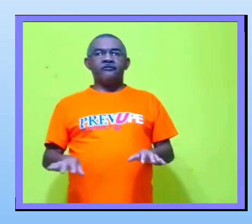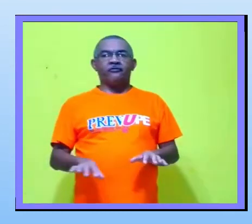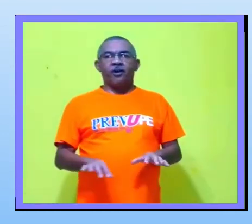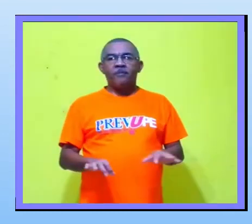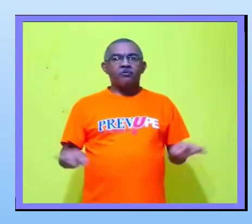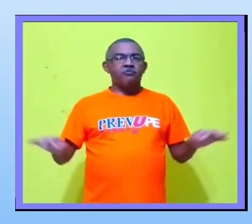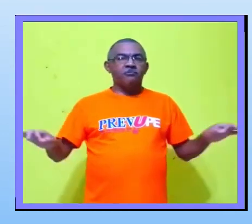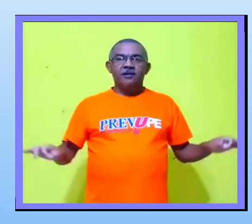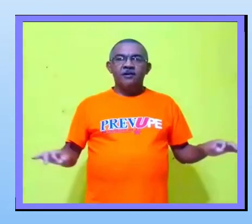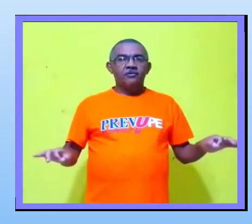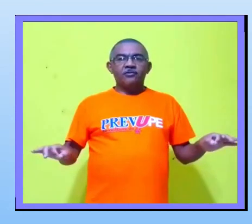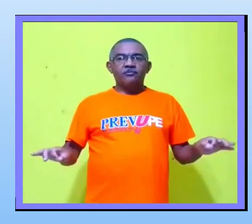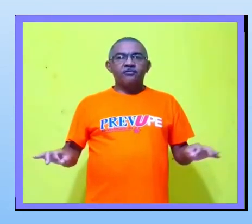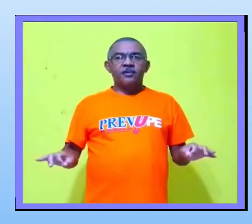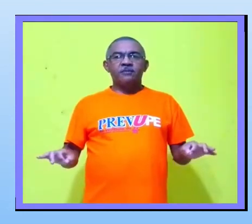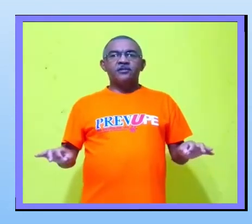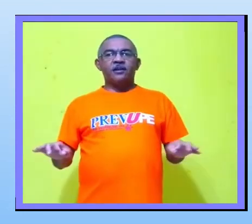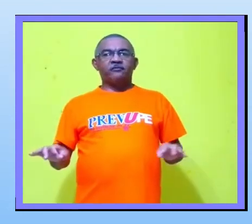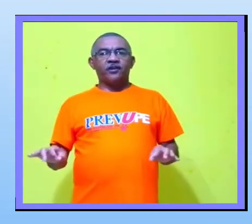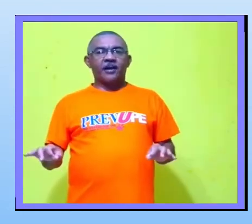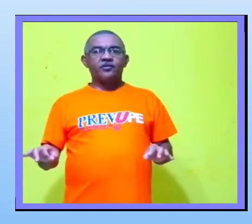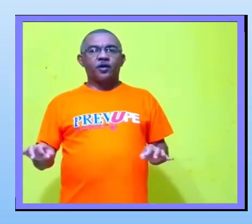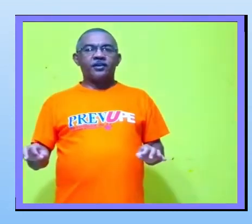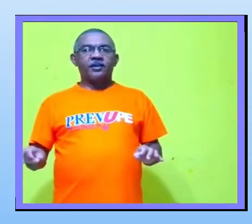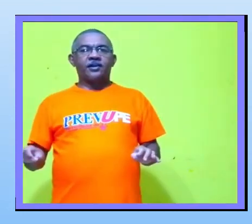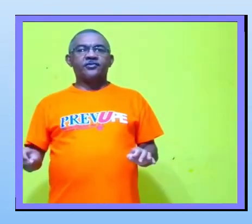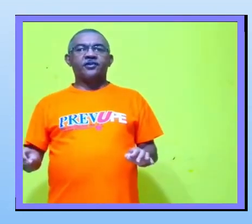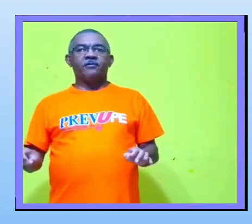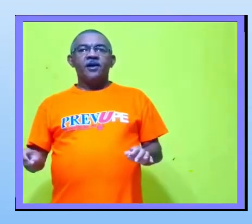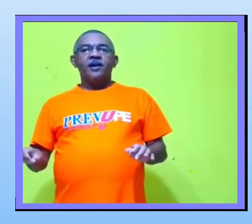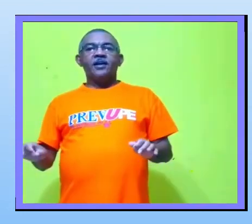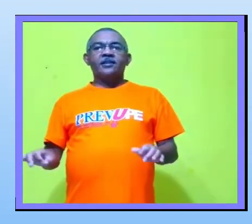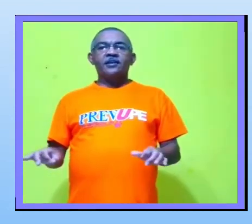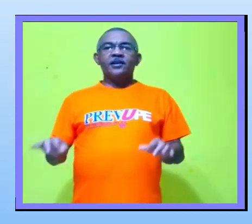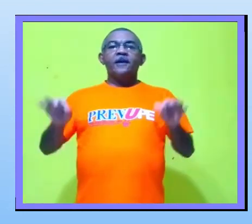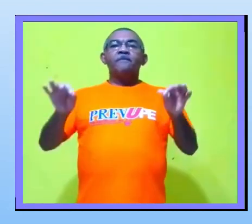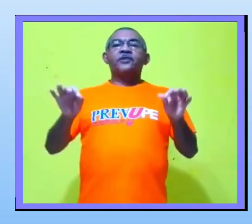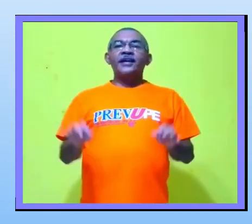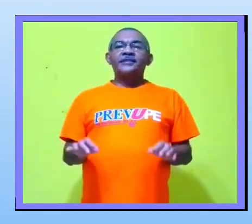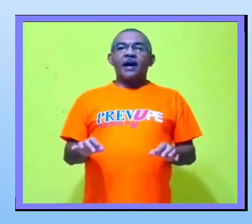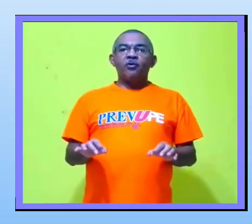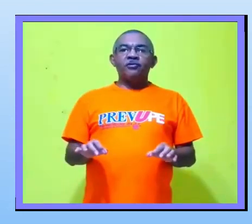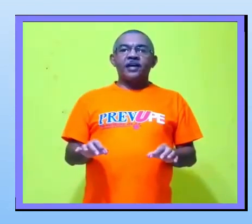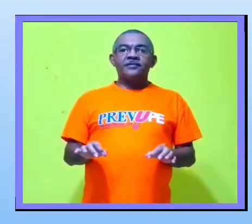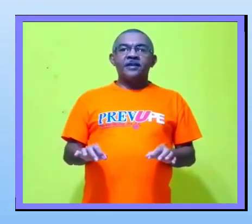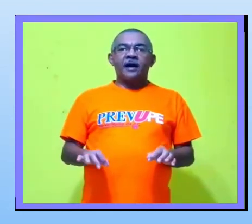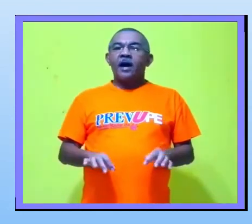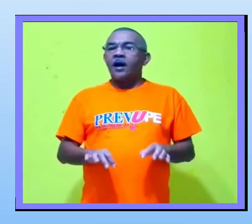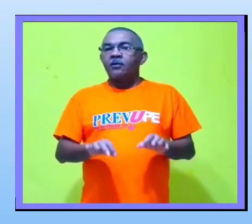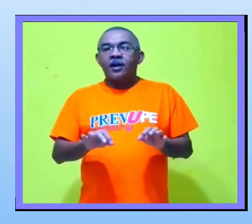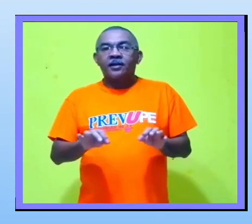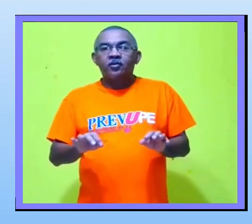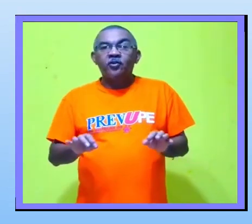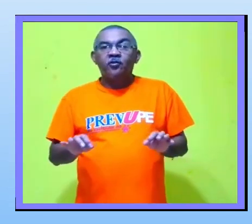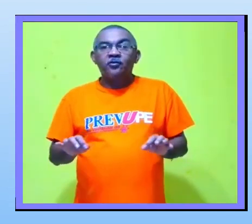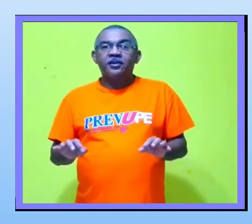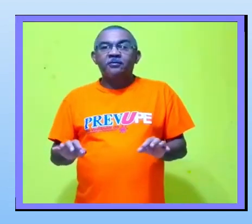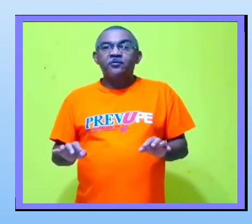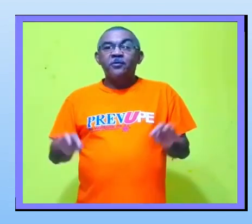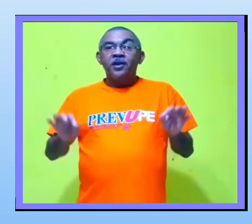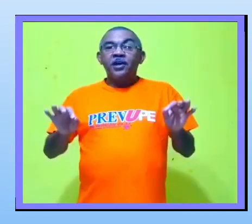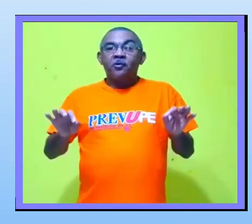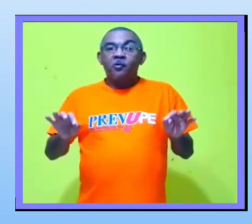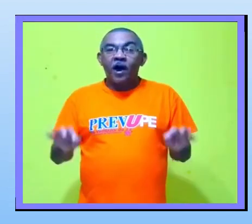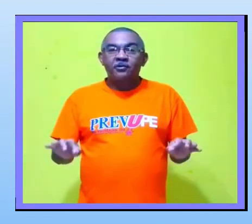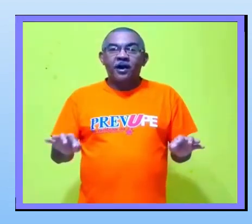terciários. De forma alguma, nós não conseguimos identificar isso aqui na questão. Letra B, 3 carbonos terciários. Agora é que nós não